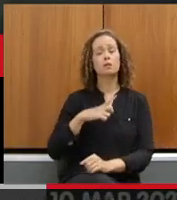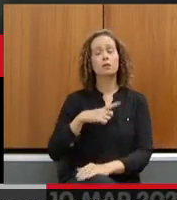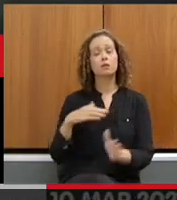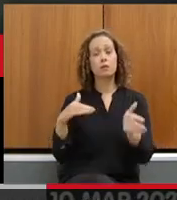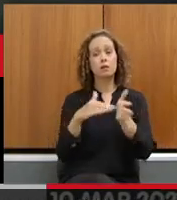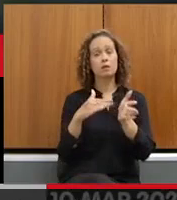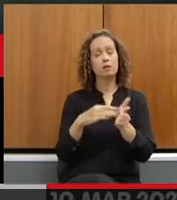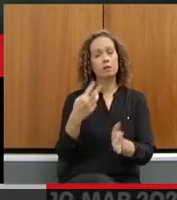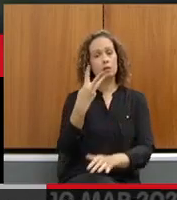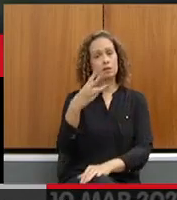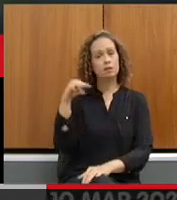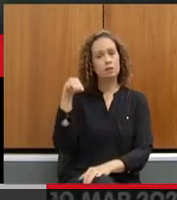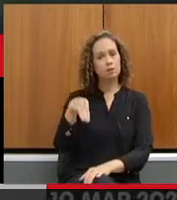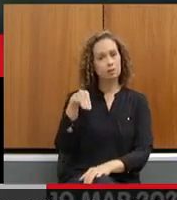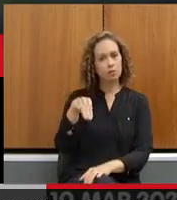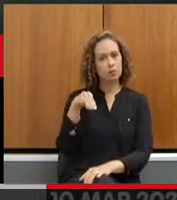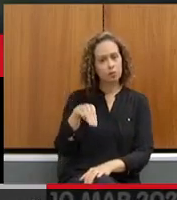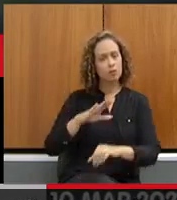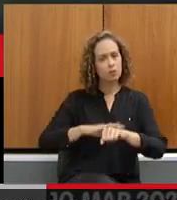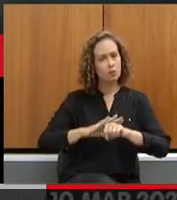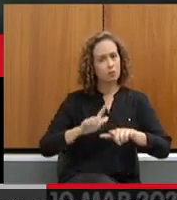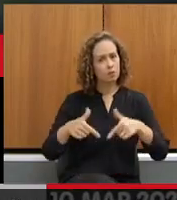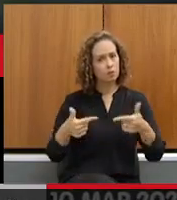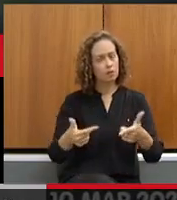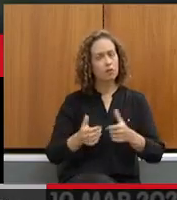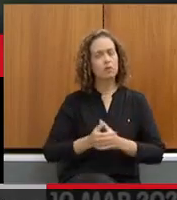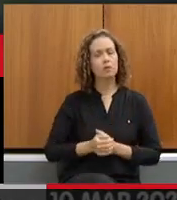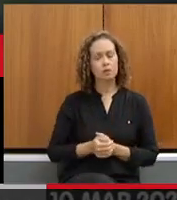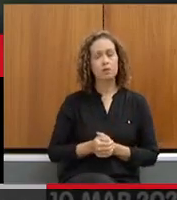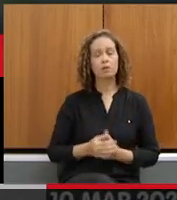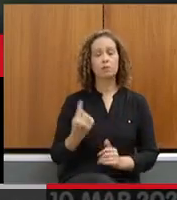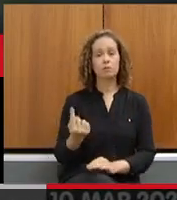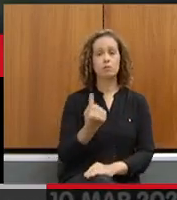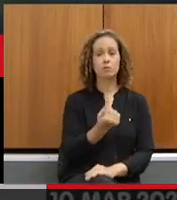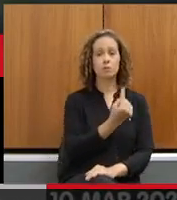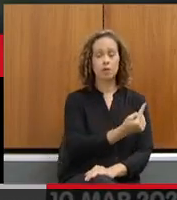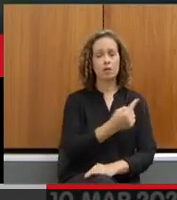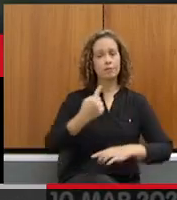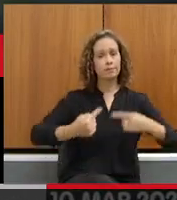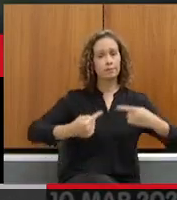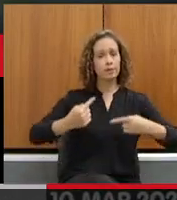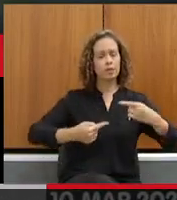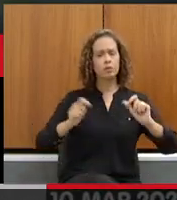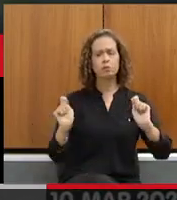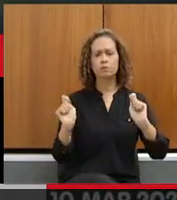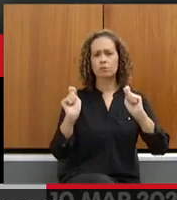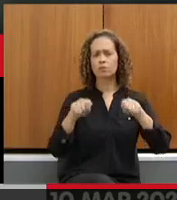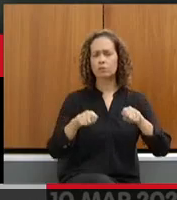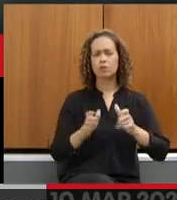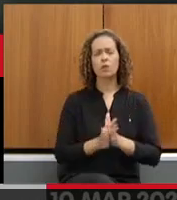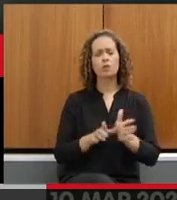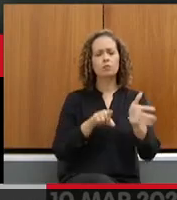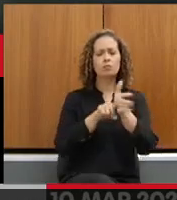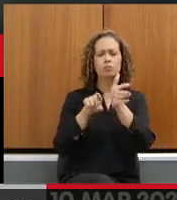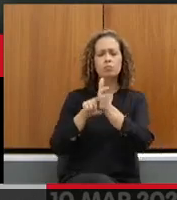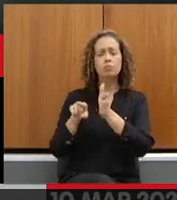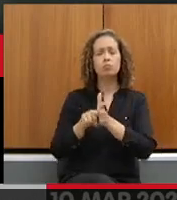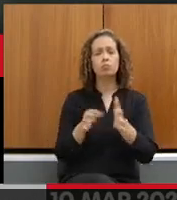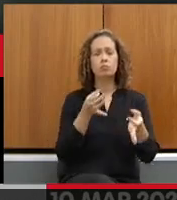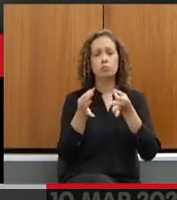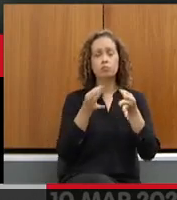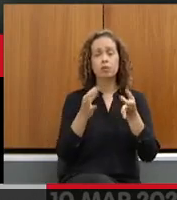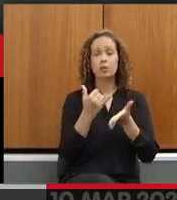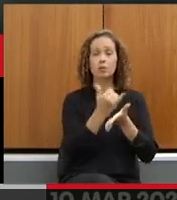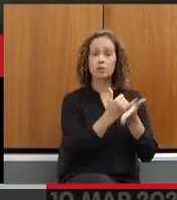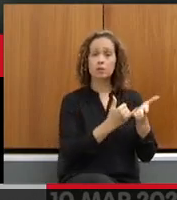até três minutos para fazê-lo portanto cada parlamentar pode fazer a seu questionamento a inscrição